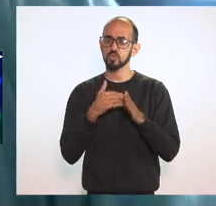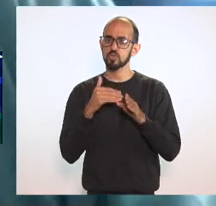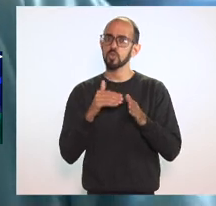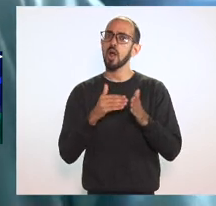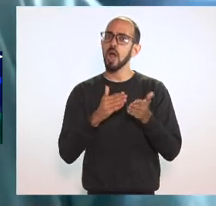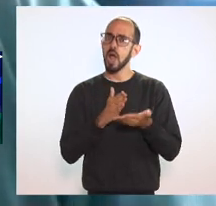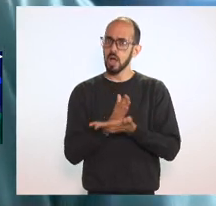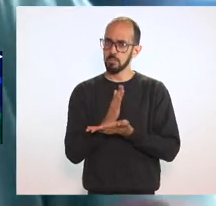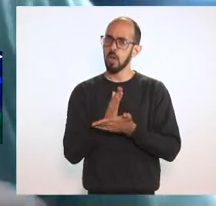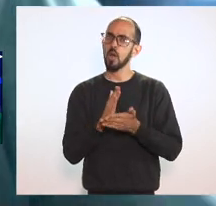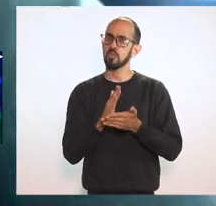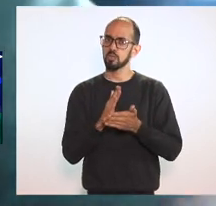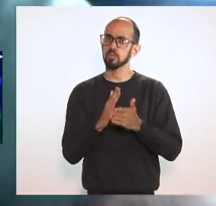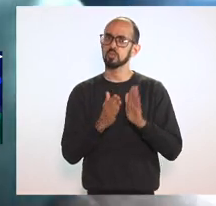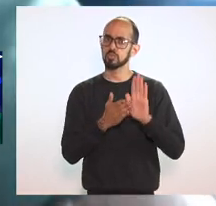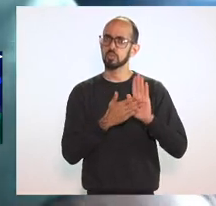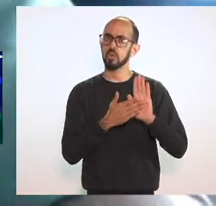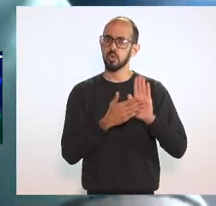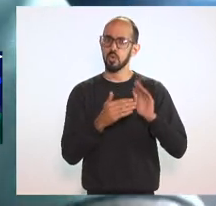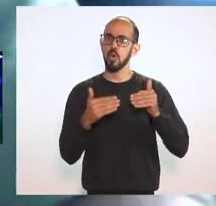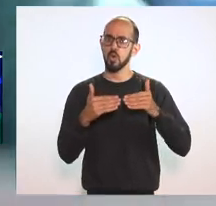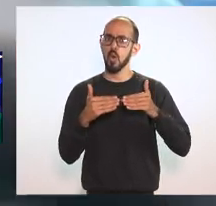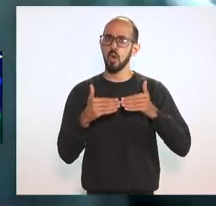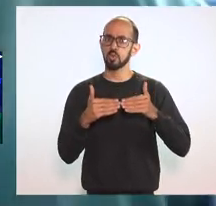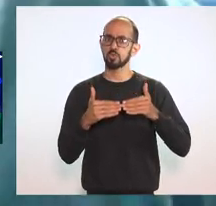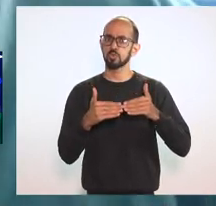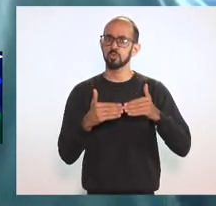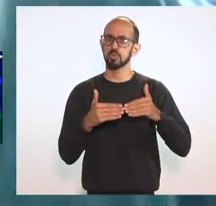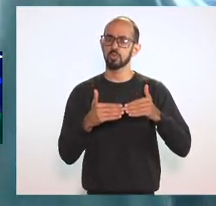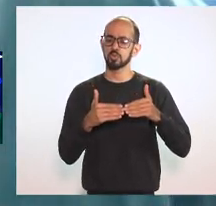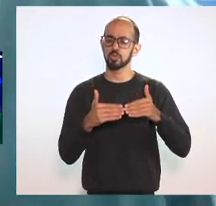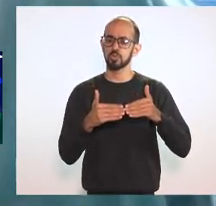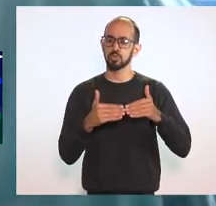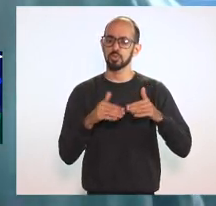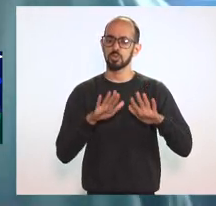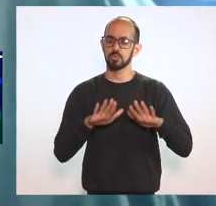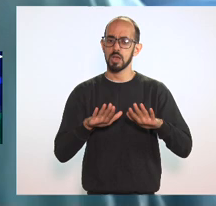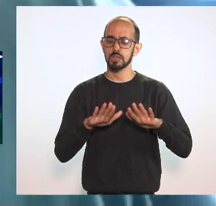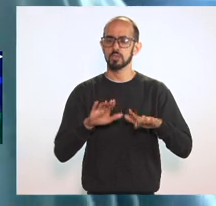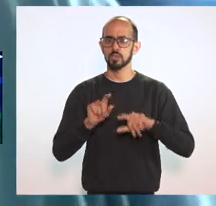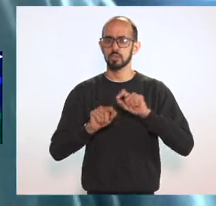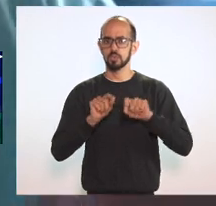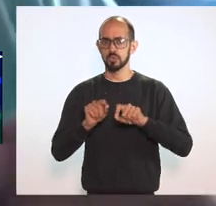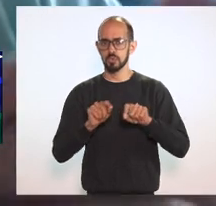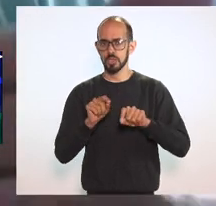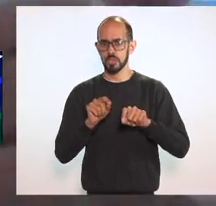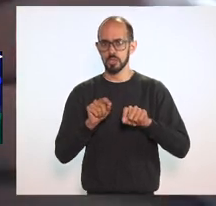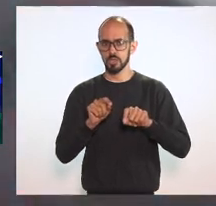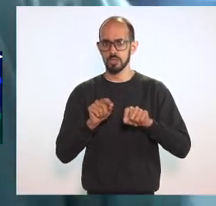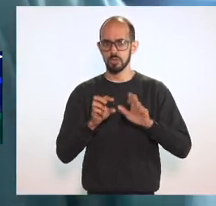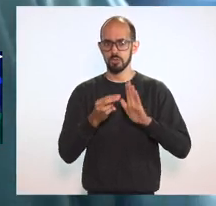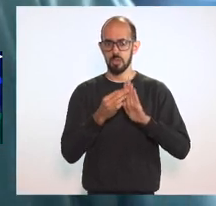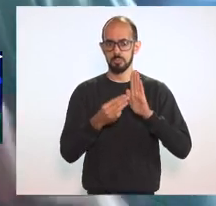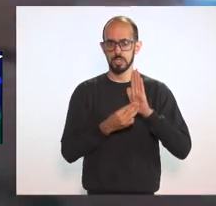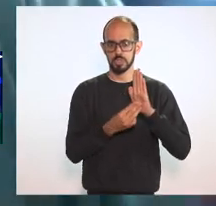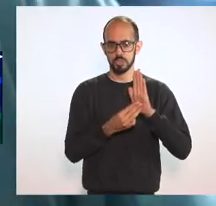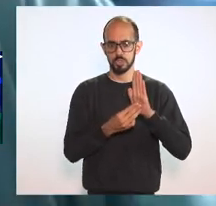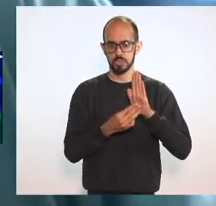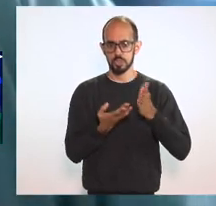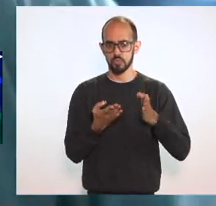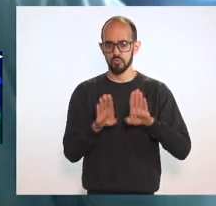feriado feriadão sem nenhuma medida outra o